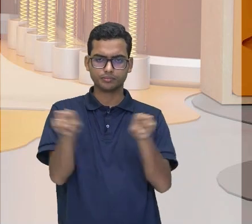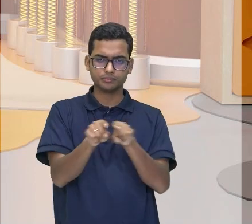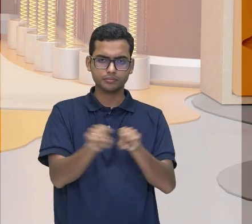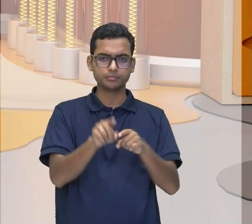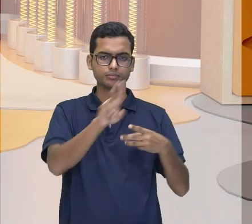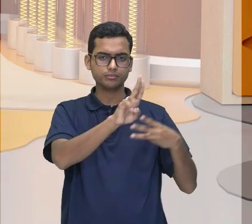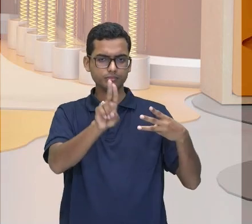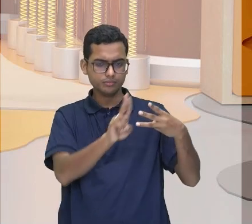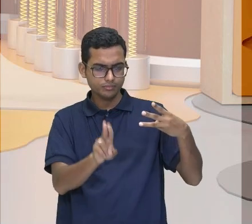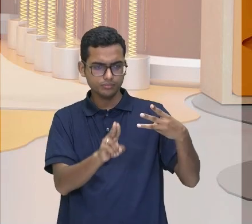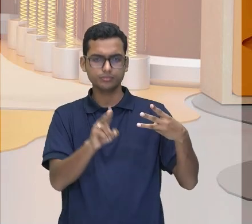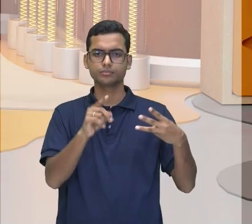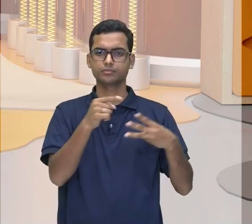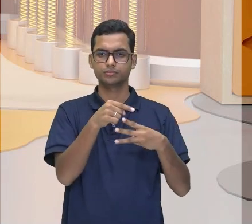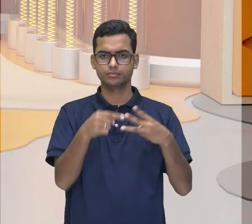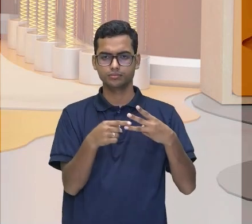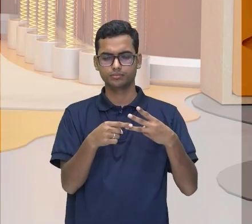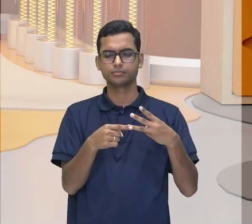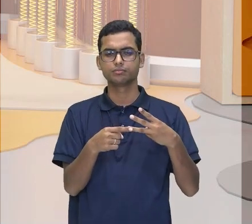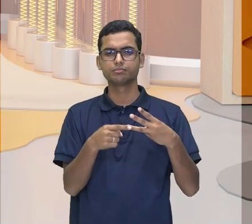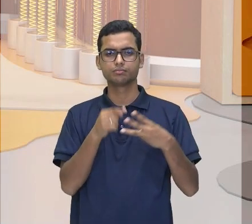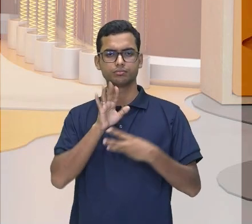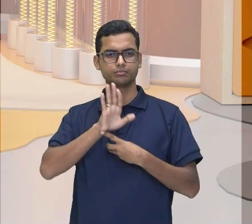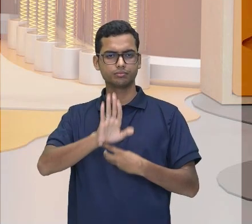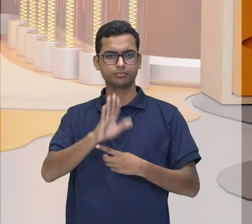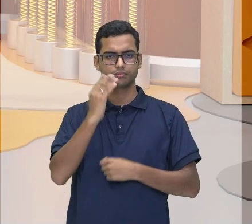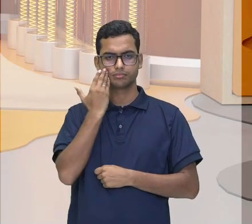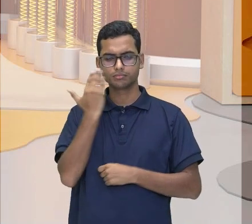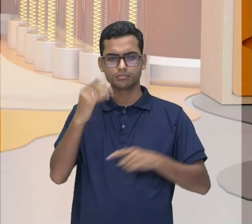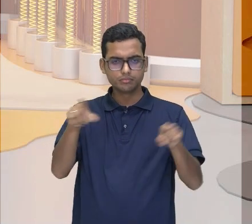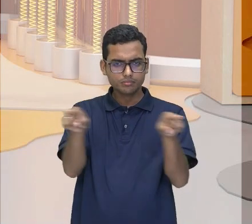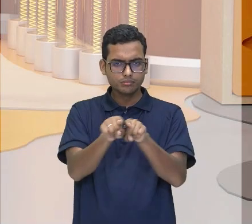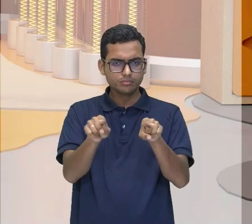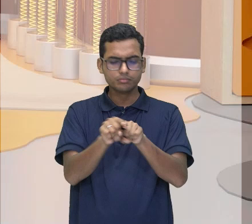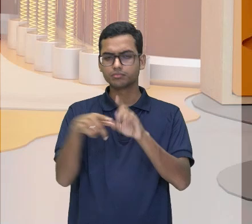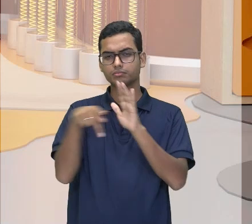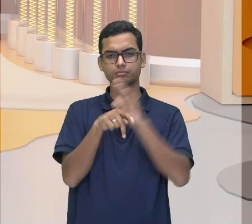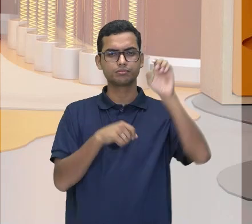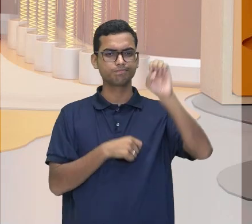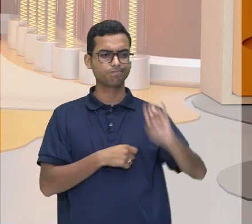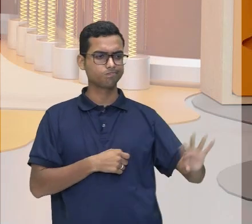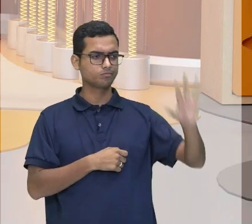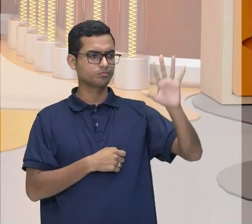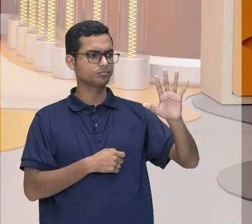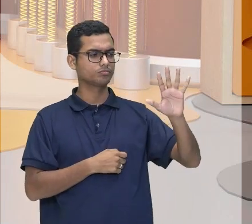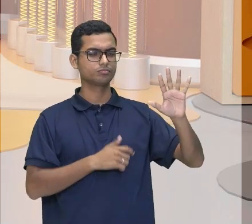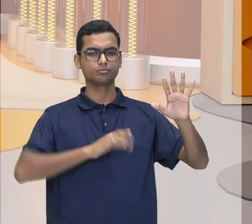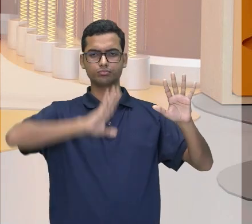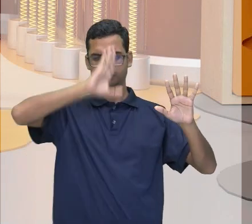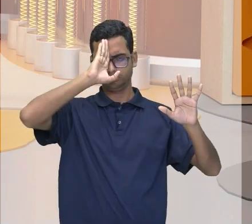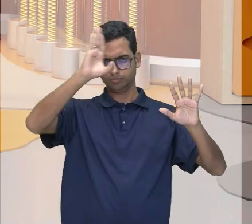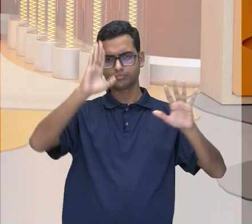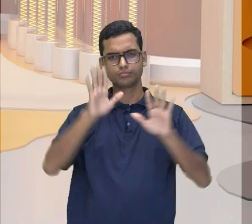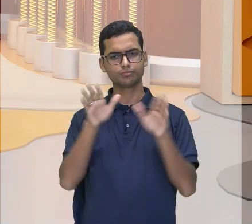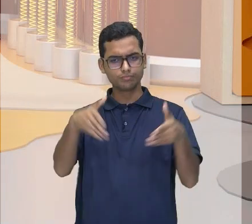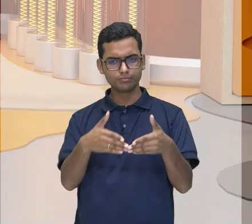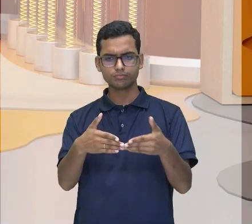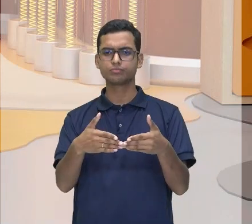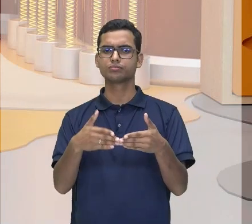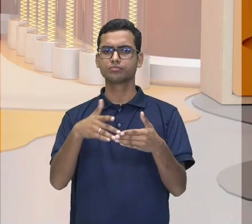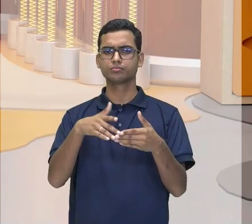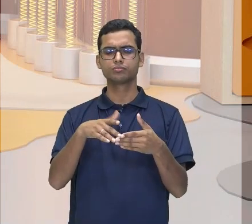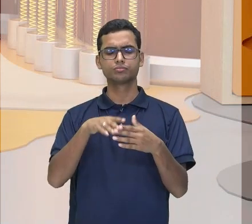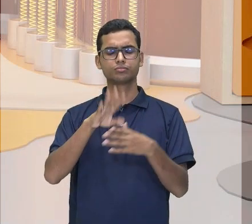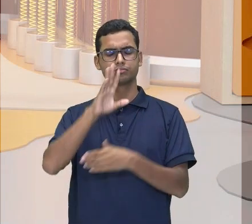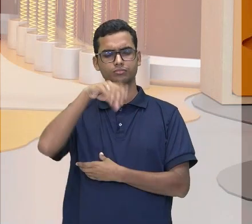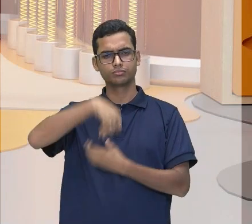nomenclaturas de Velho Mundo, Novo Mundo e Novíssimo Mundo, em que a Europa está ali sendo o centro de toda a